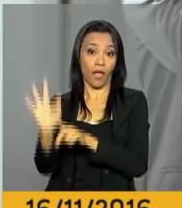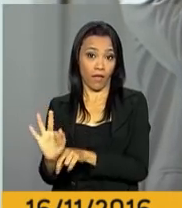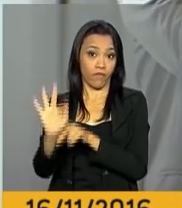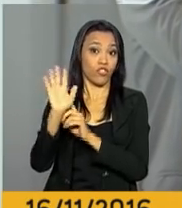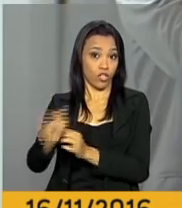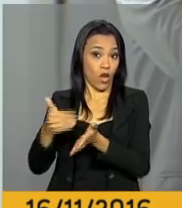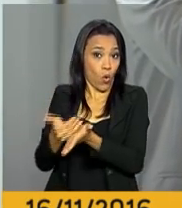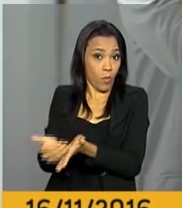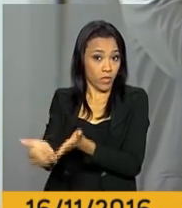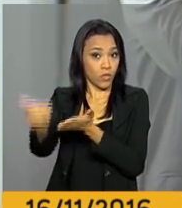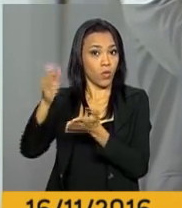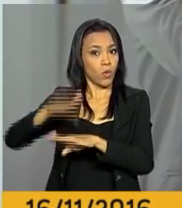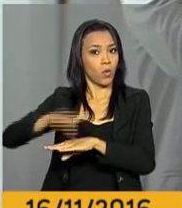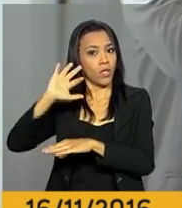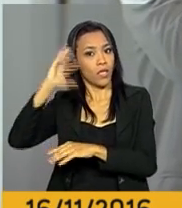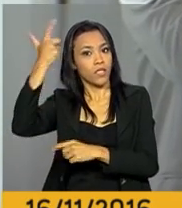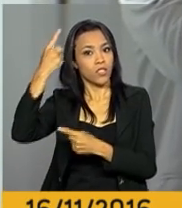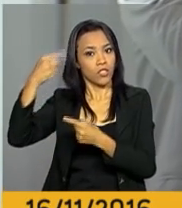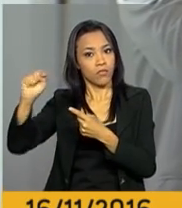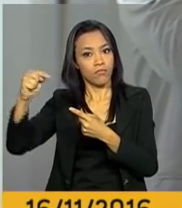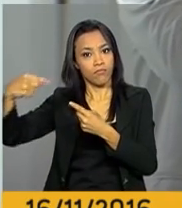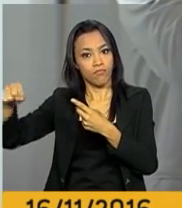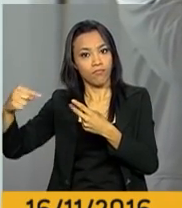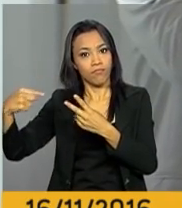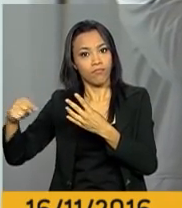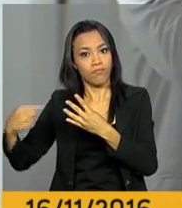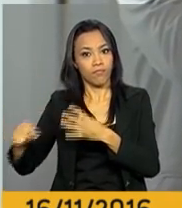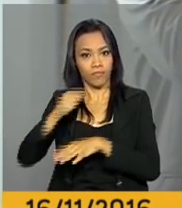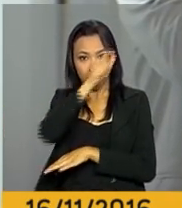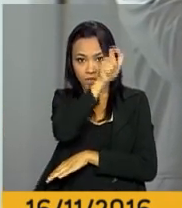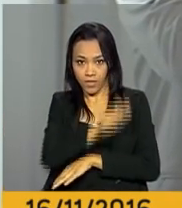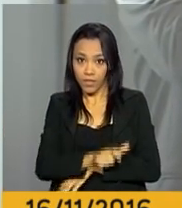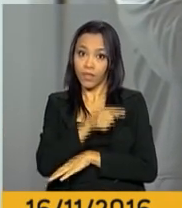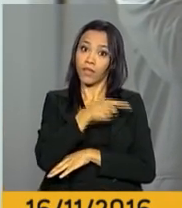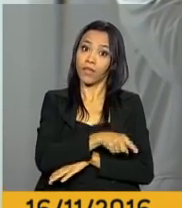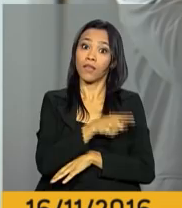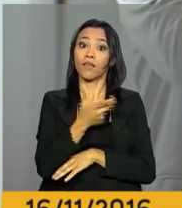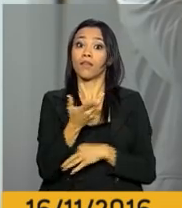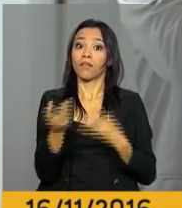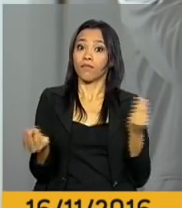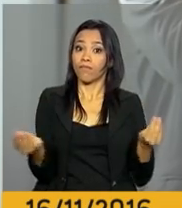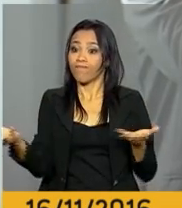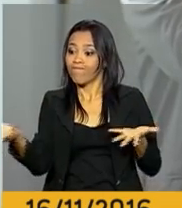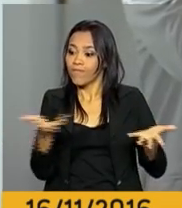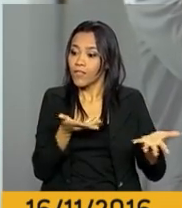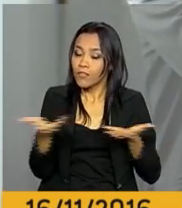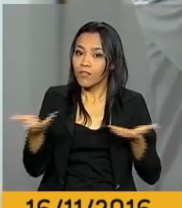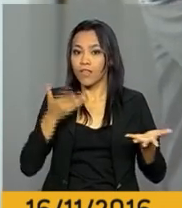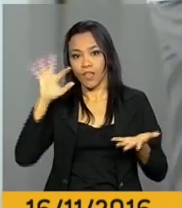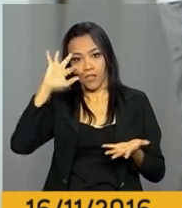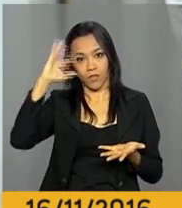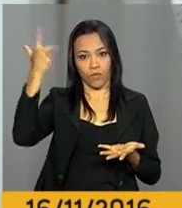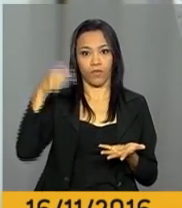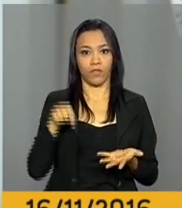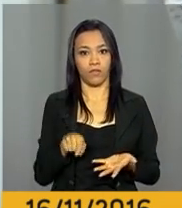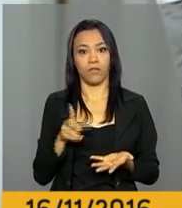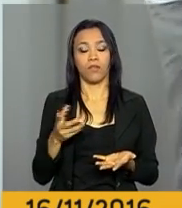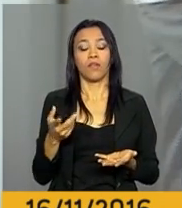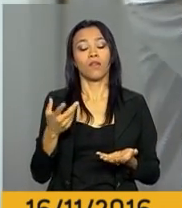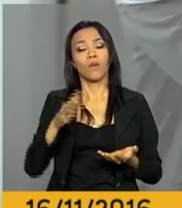a promover decisões, não é? Em que o acordado prevalece sobre o legislado. E até interessante, quando falam nessa